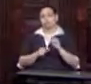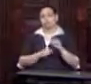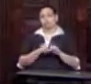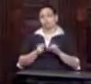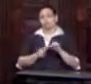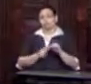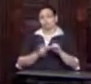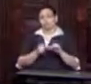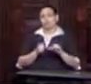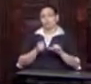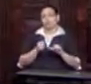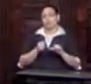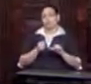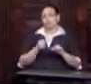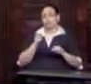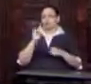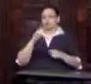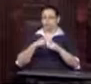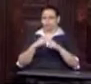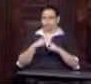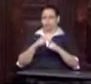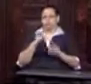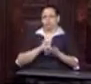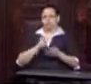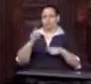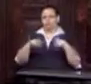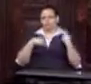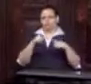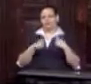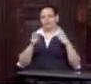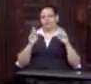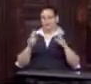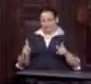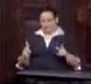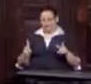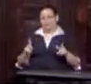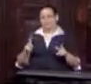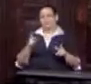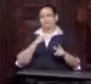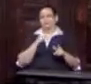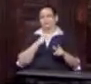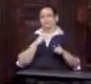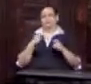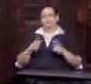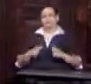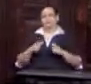seja mudado, porque a realidade do interior é muito diferente daqui da capital e da região metropolitana.